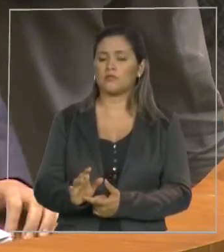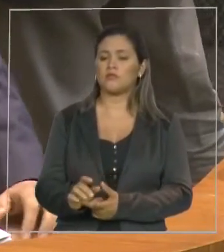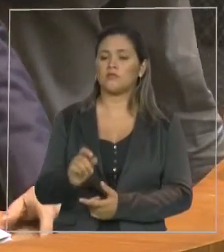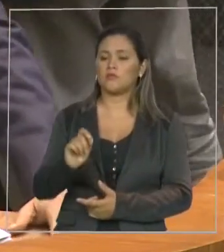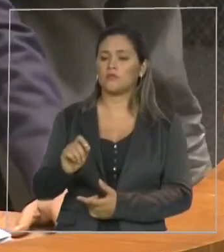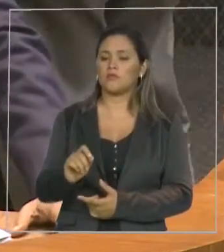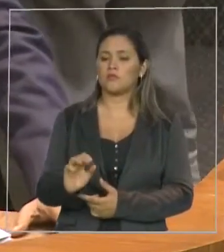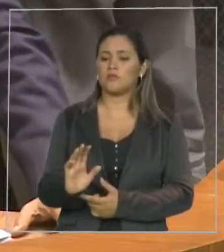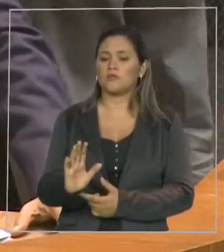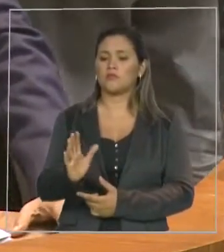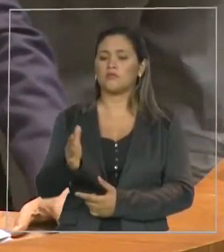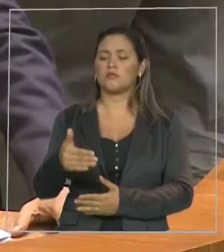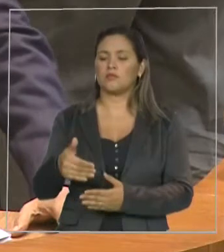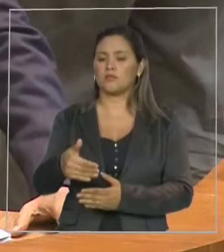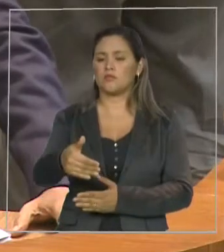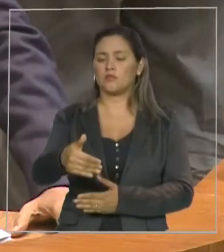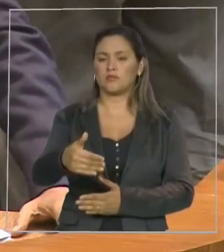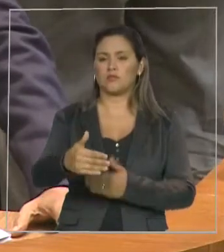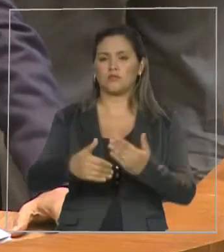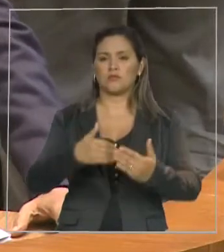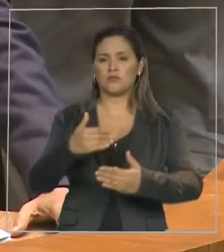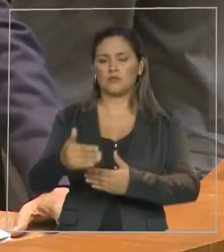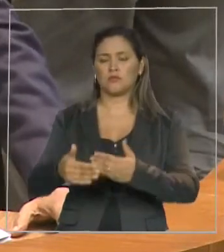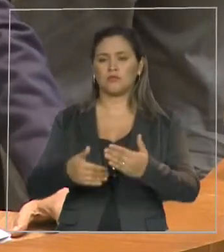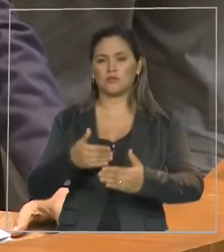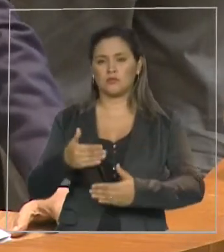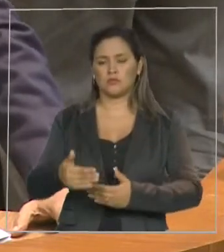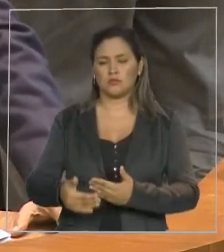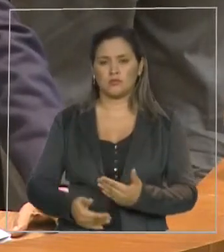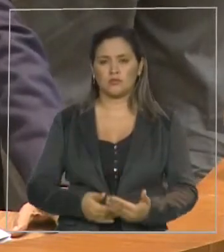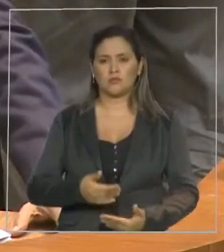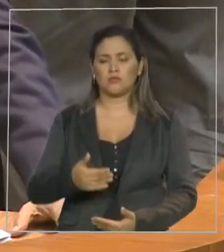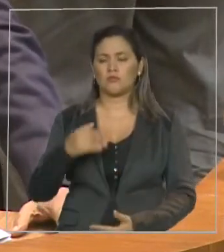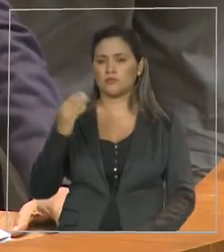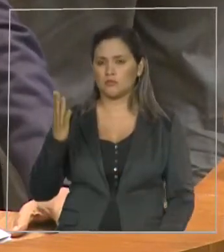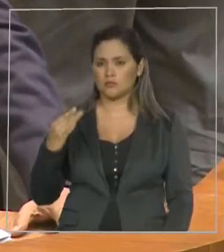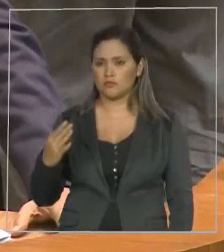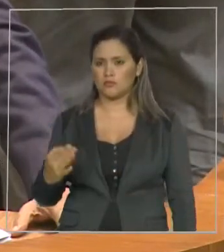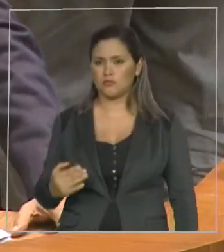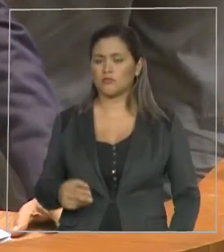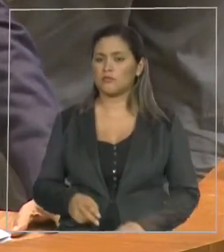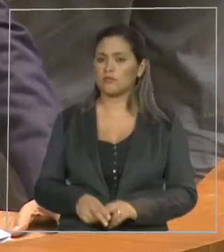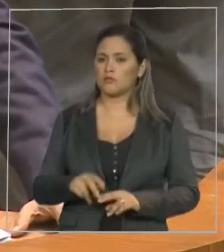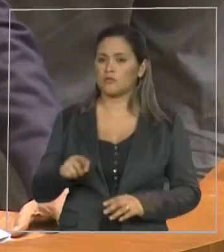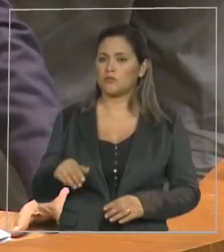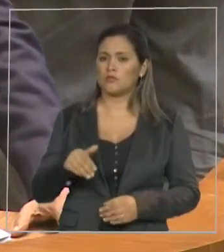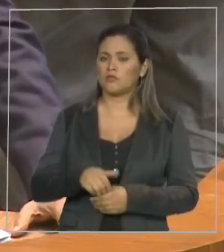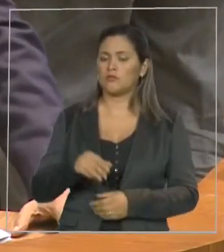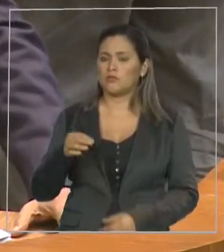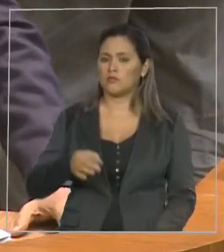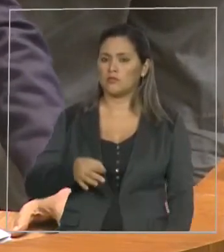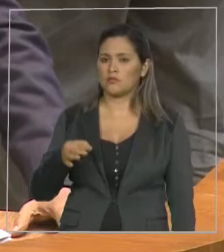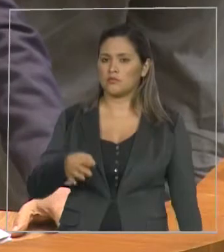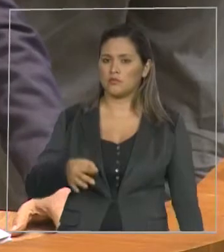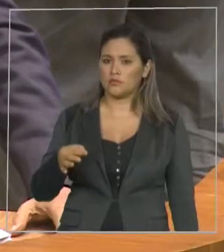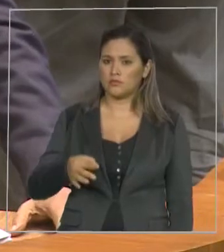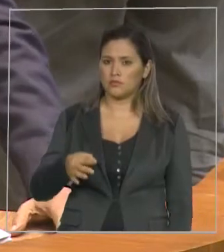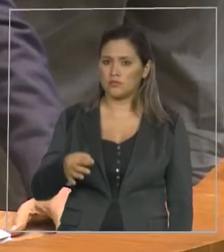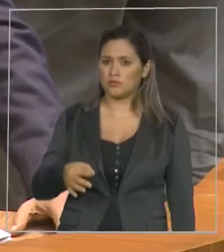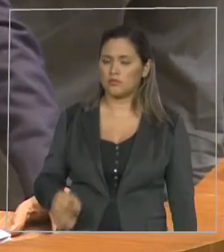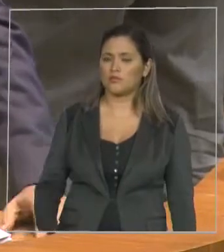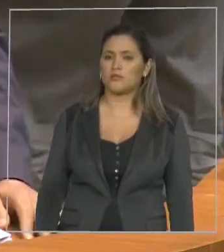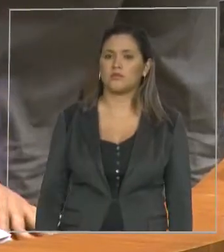para a construção da história brasileira. Portanto, é uma decisão correta, é uma decisão